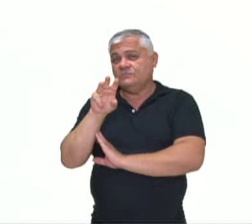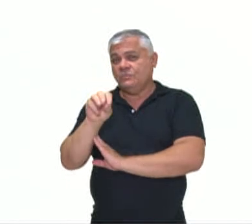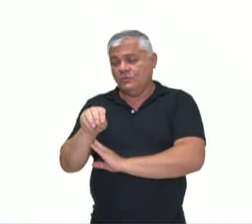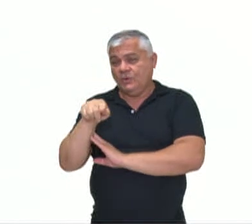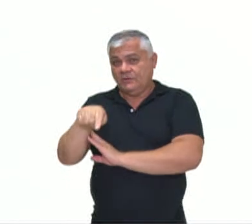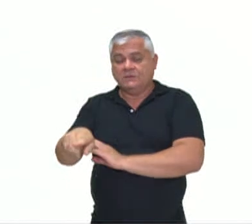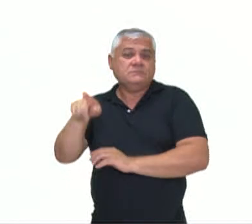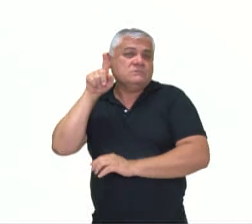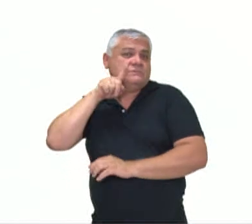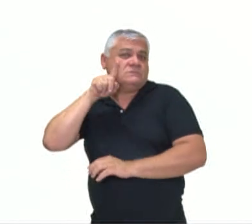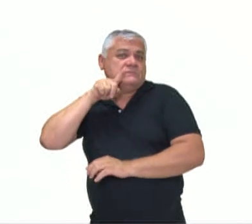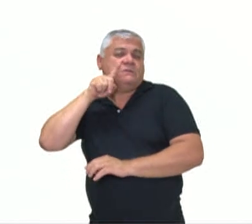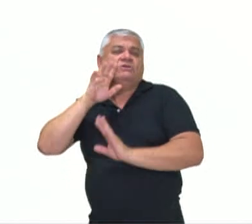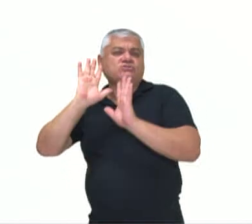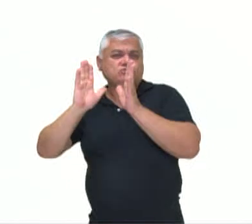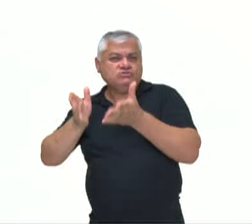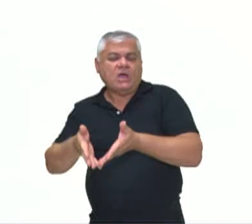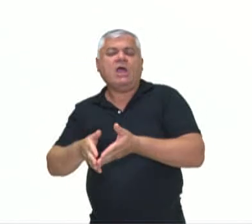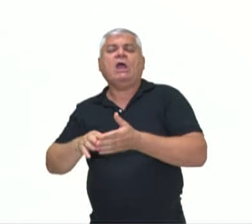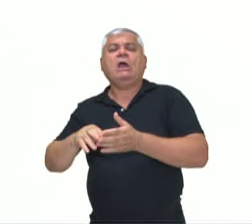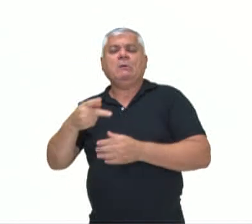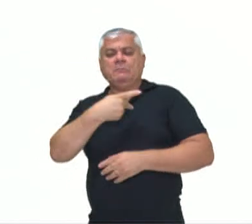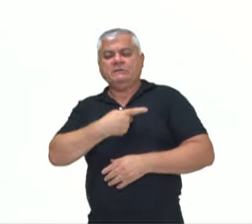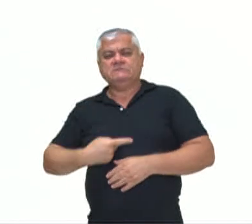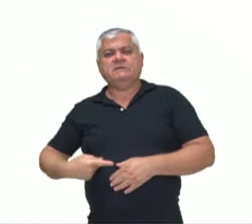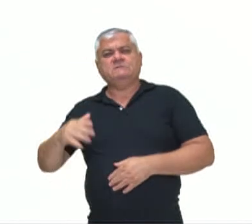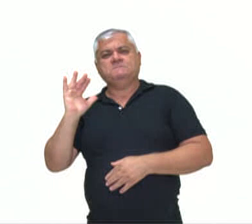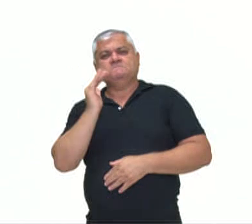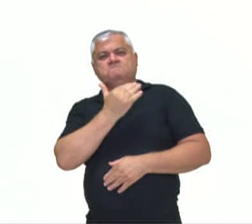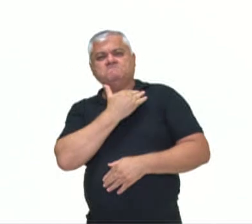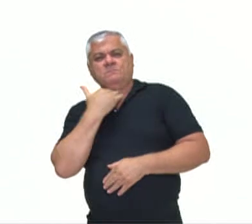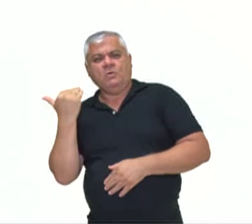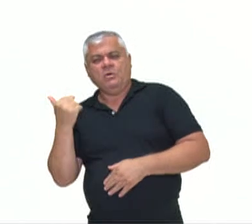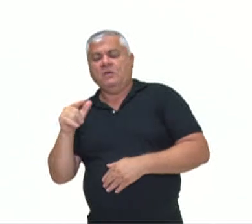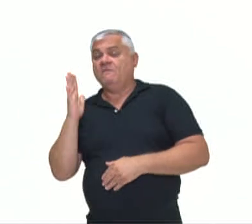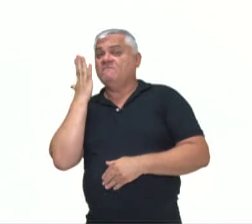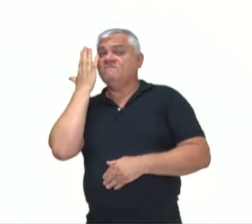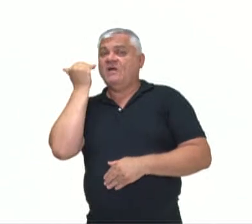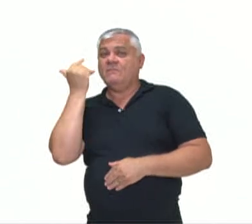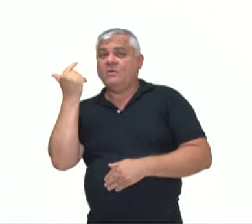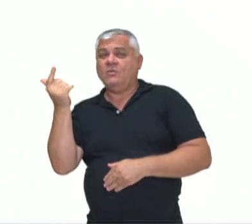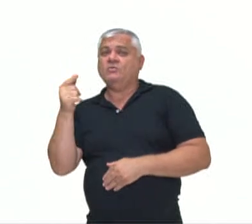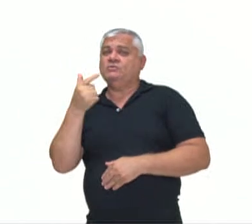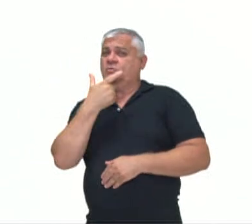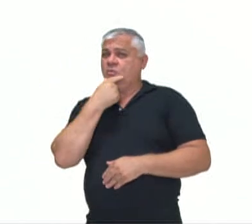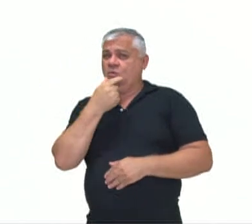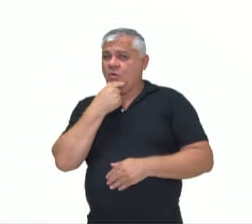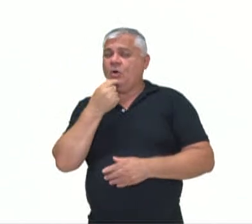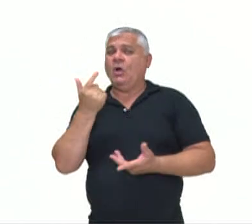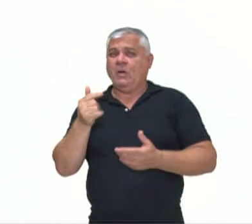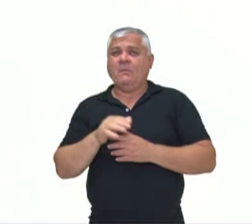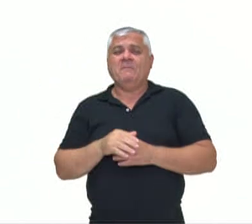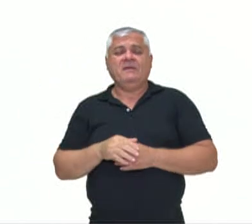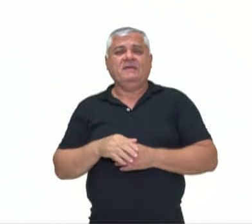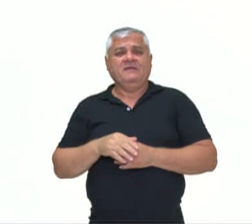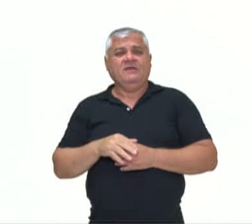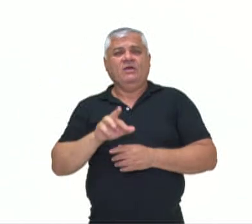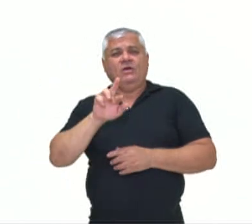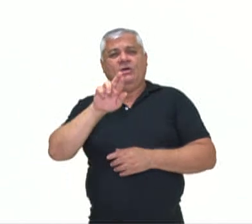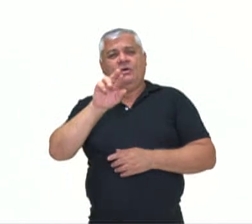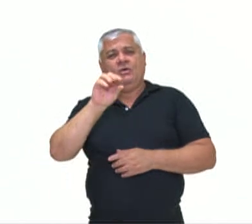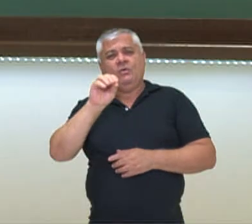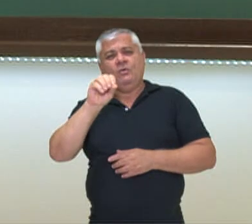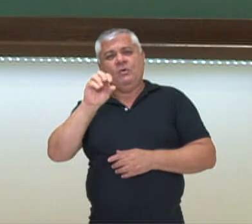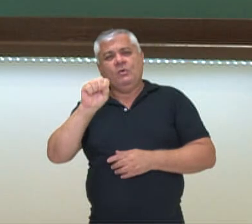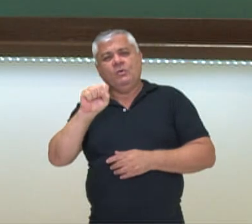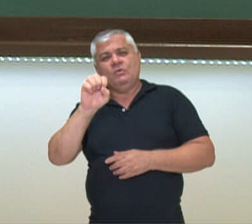tinha passado pela morte de um então presidente bastante conceituado, Franklin Roosevelt, em 1945.